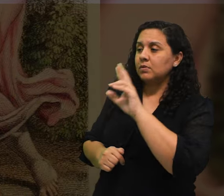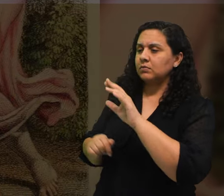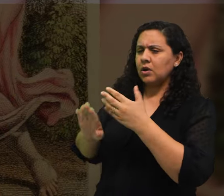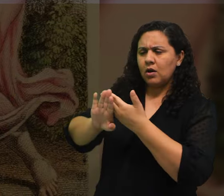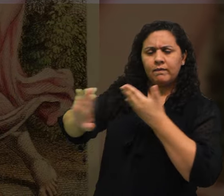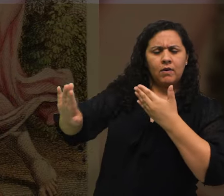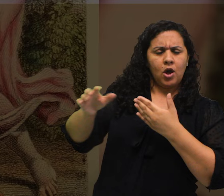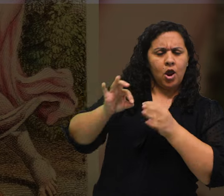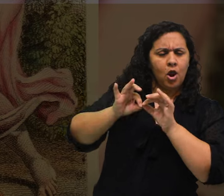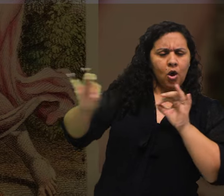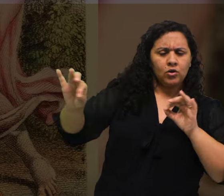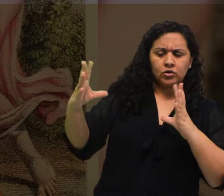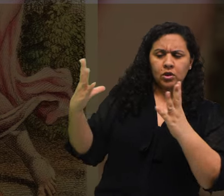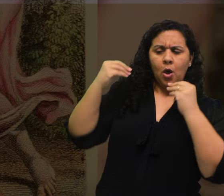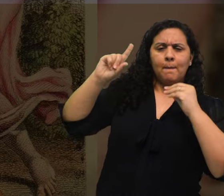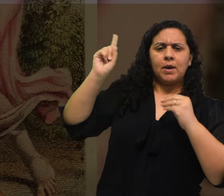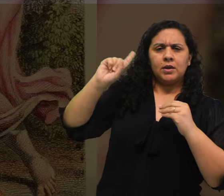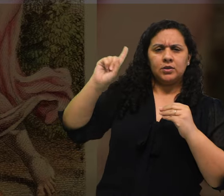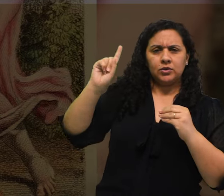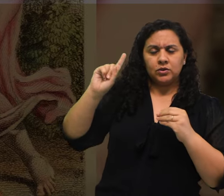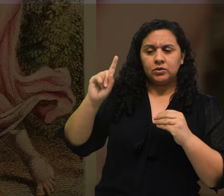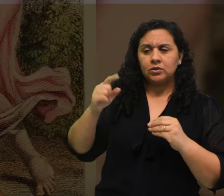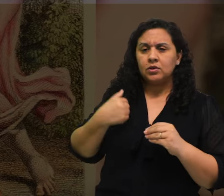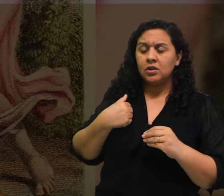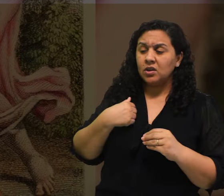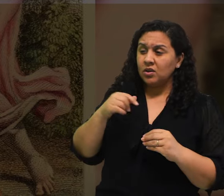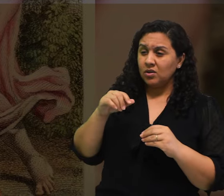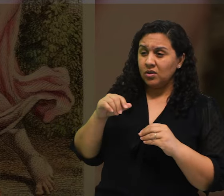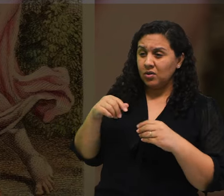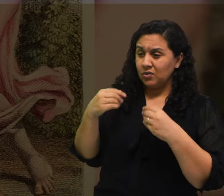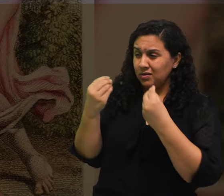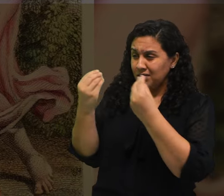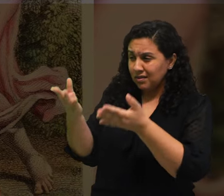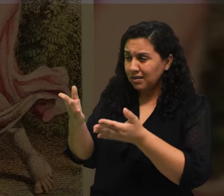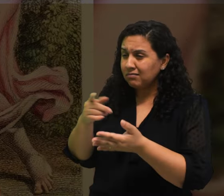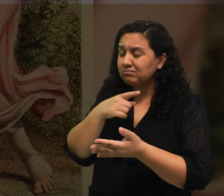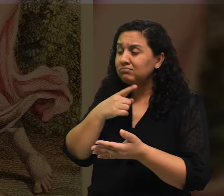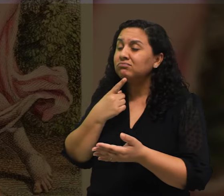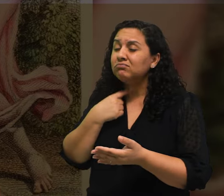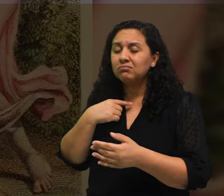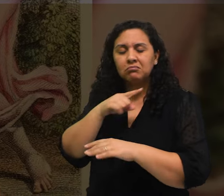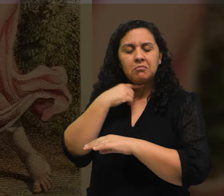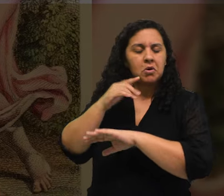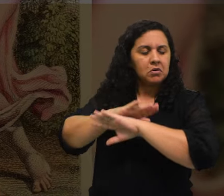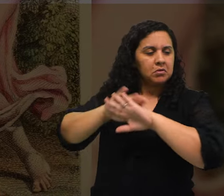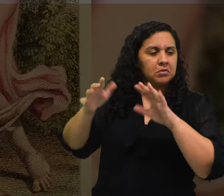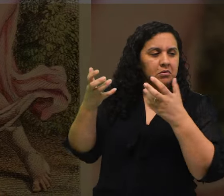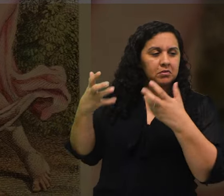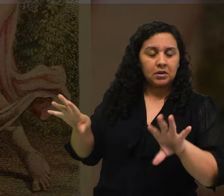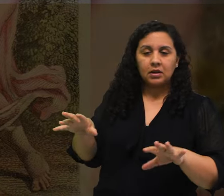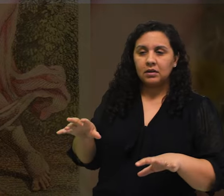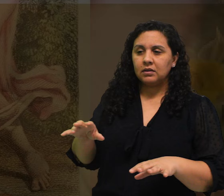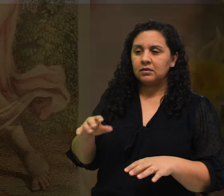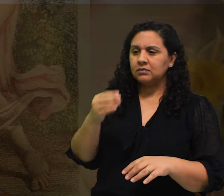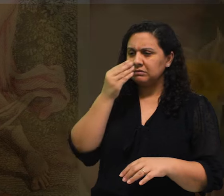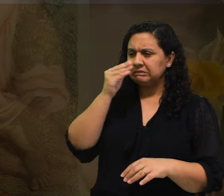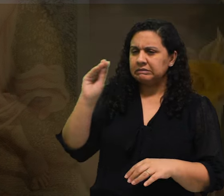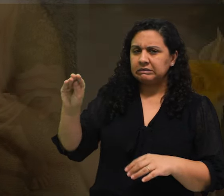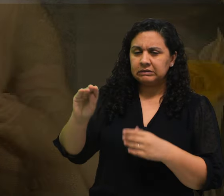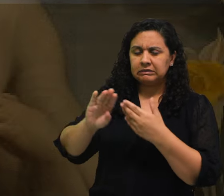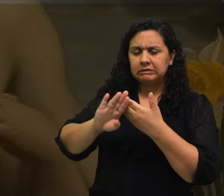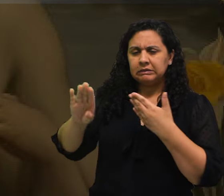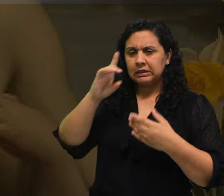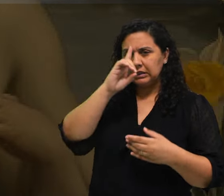responde: fique longe de mim, não me toque. Eu morreria antes de lhe dar uma chance. Rejeição e depressão.